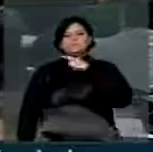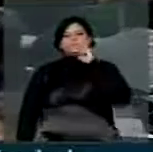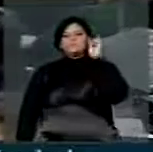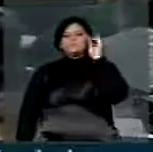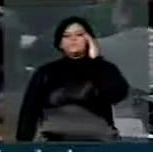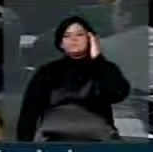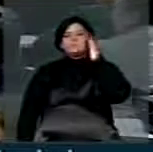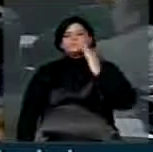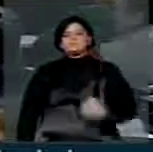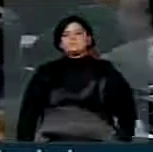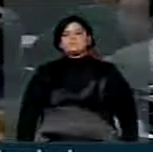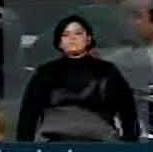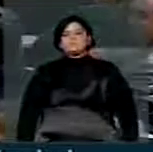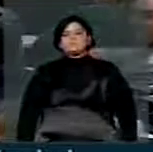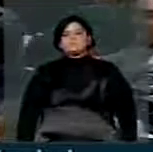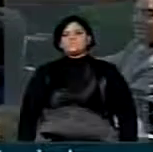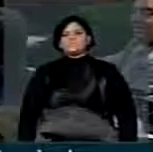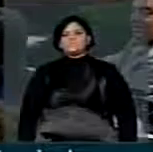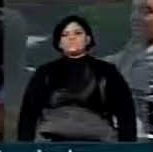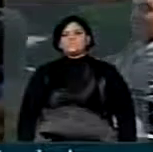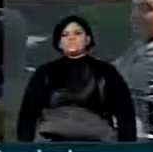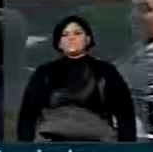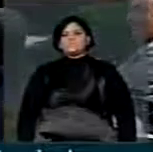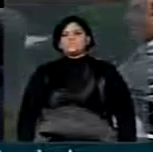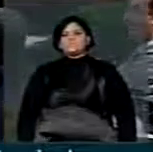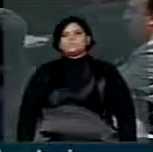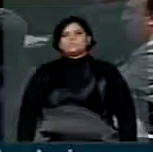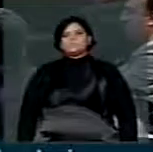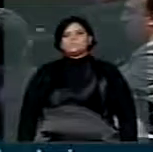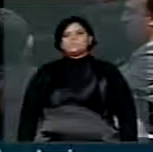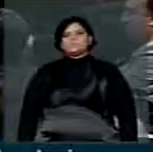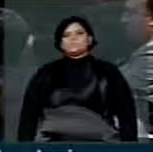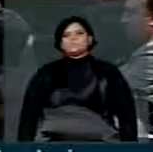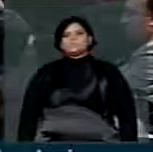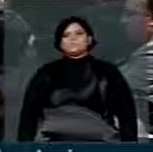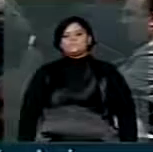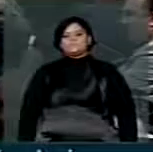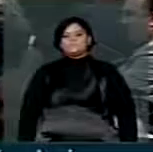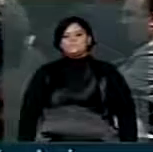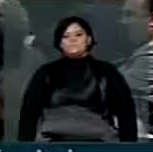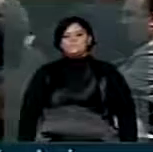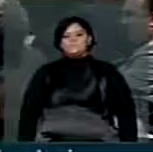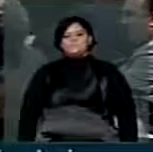Eu compro essas ações. Que venda essas ações. Eu quero comprá-las. Venda agora. Compra agora.